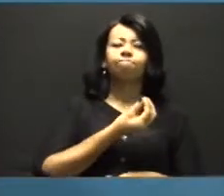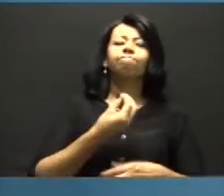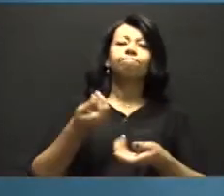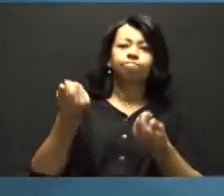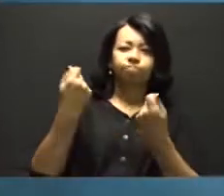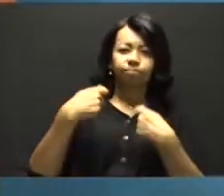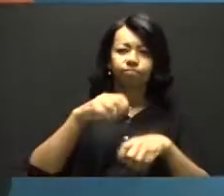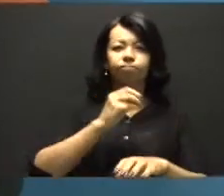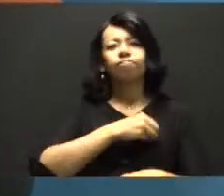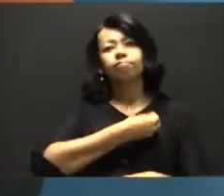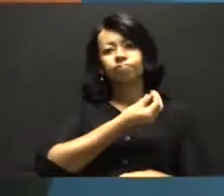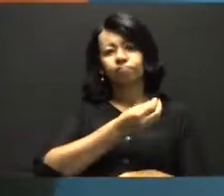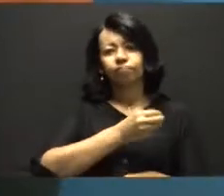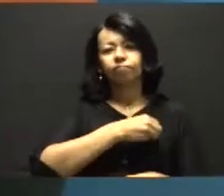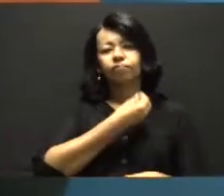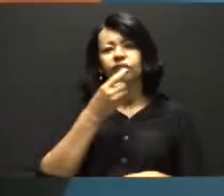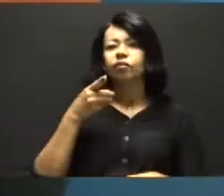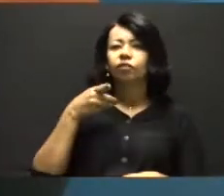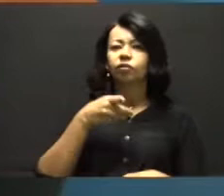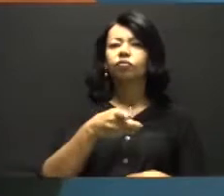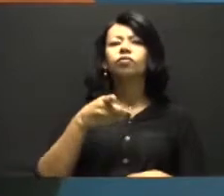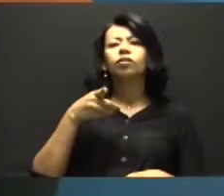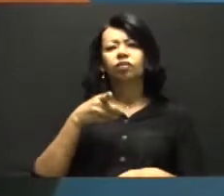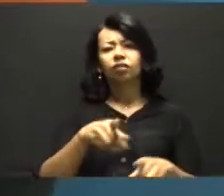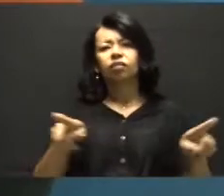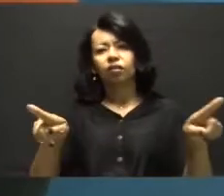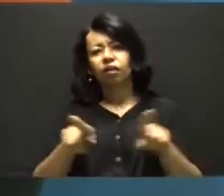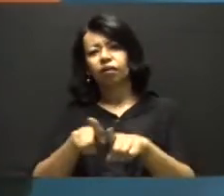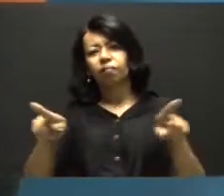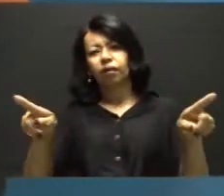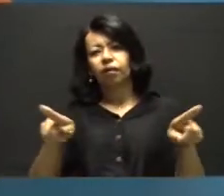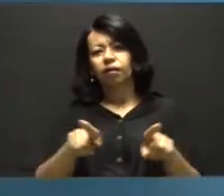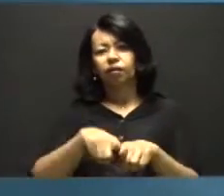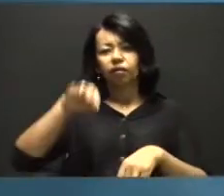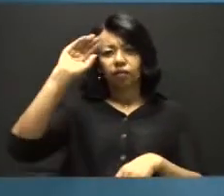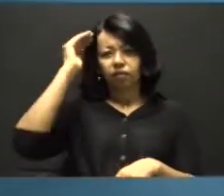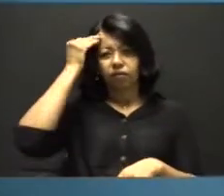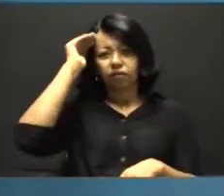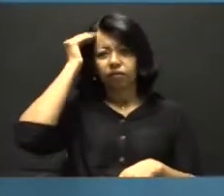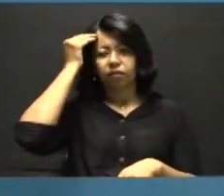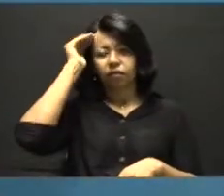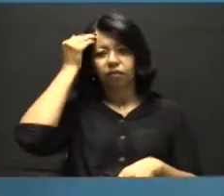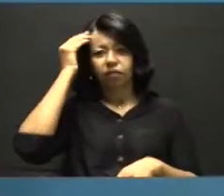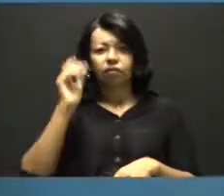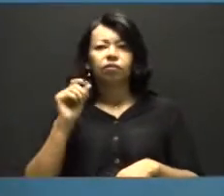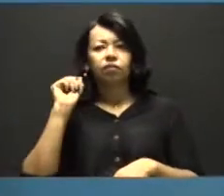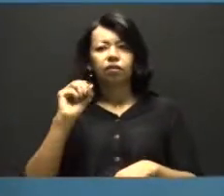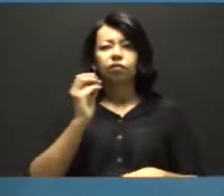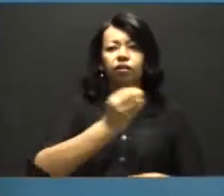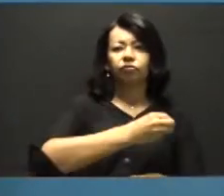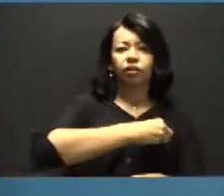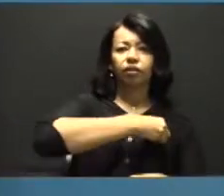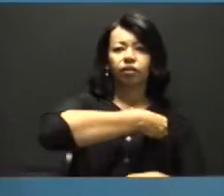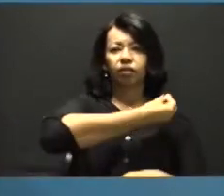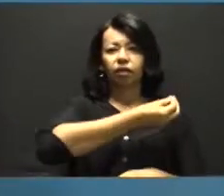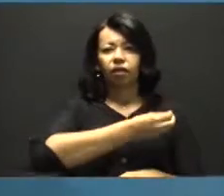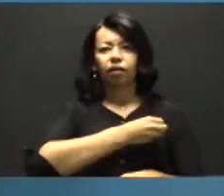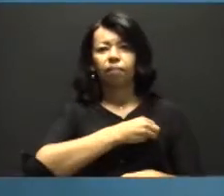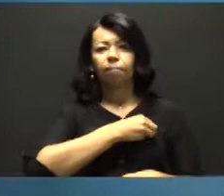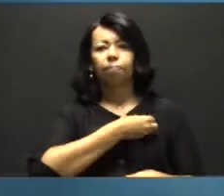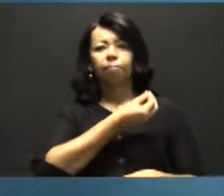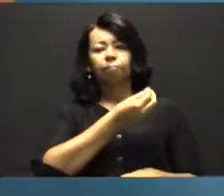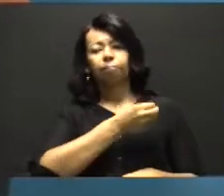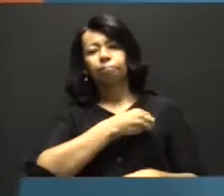vida e você também entende que a vida